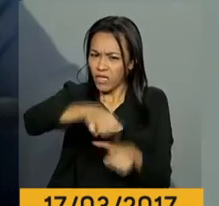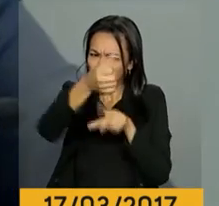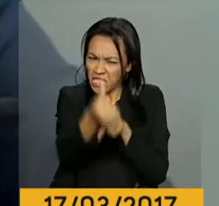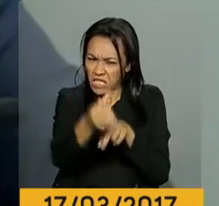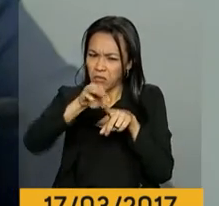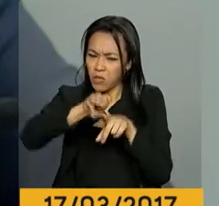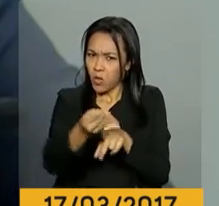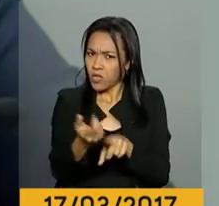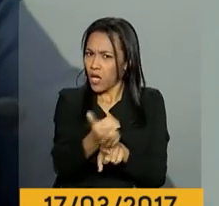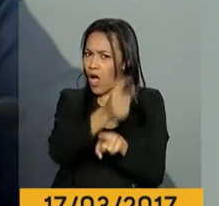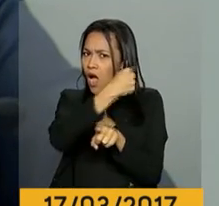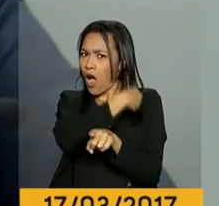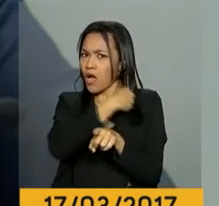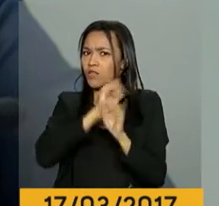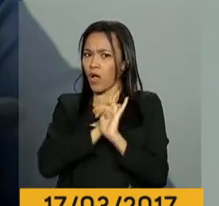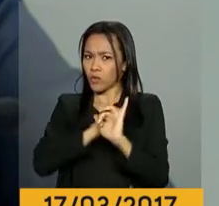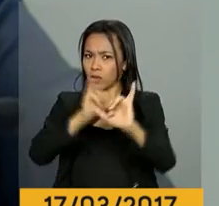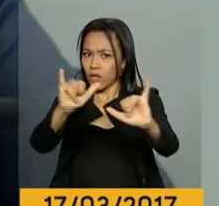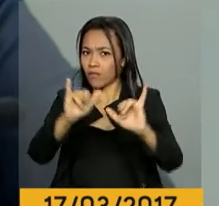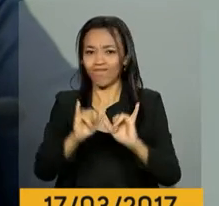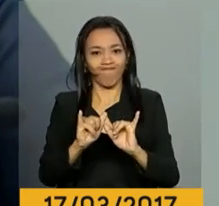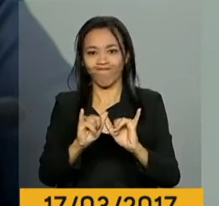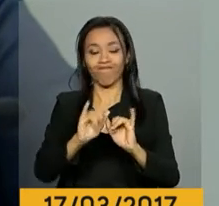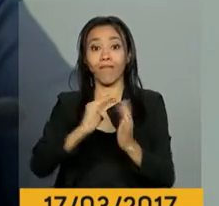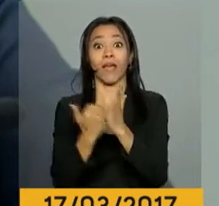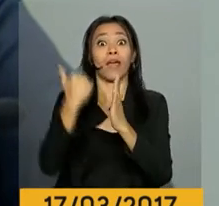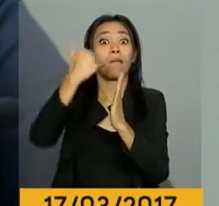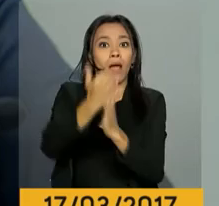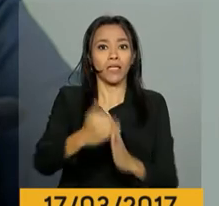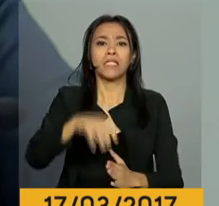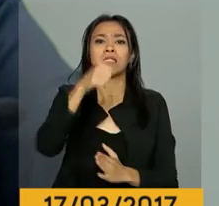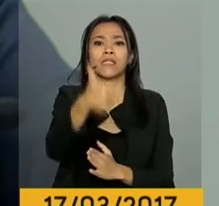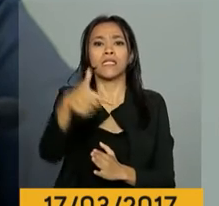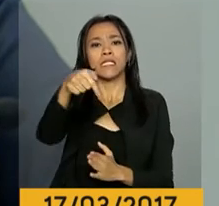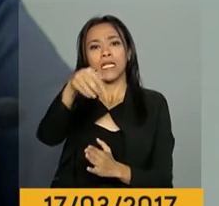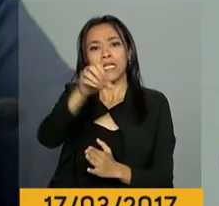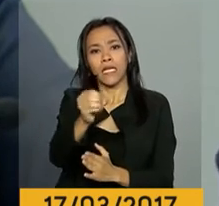como fora anunciado, mas de